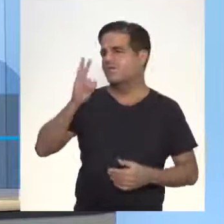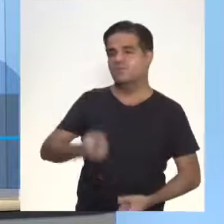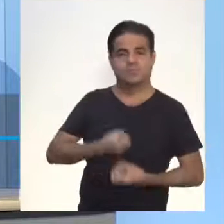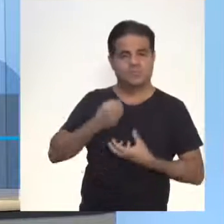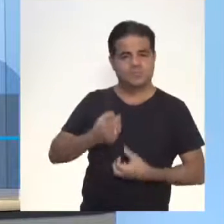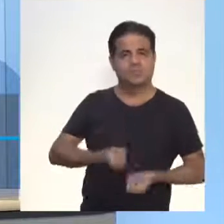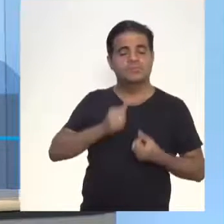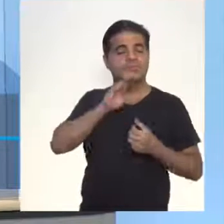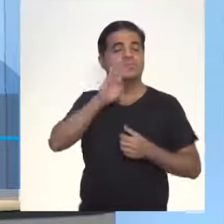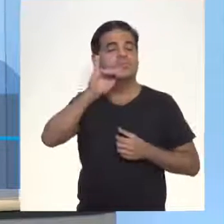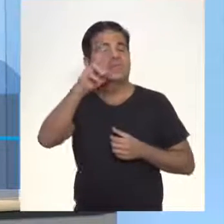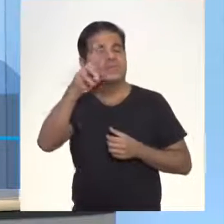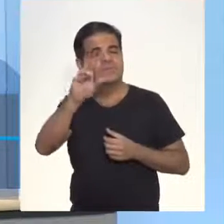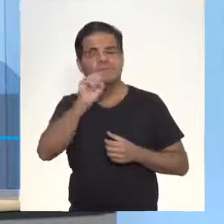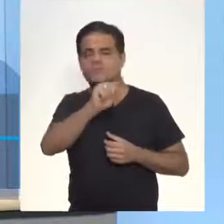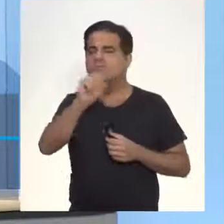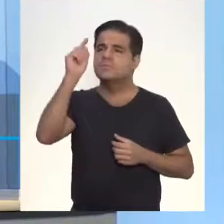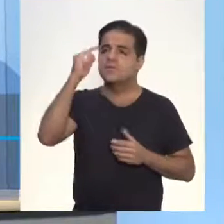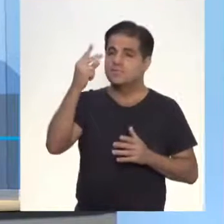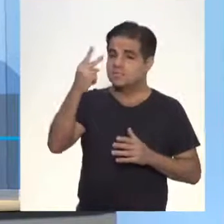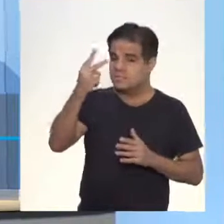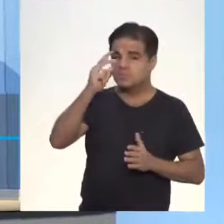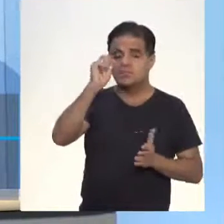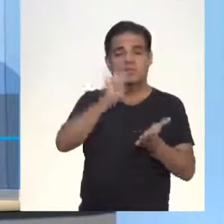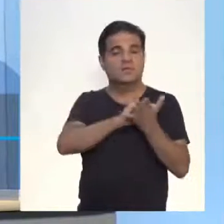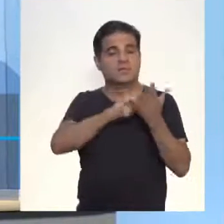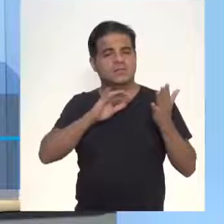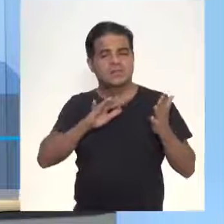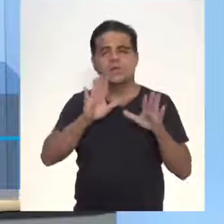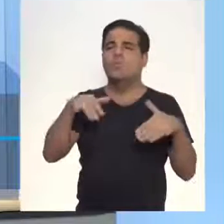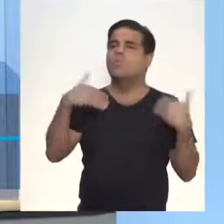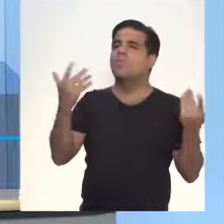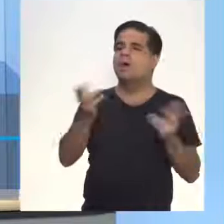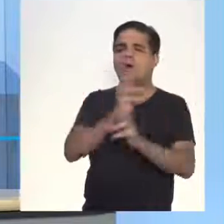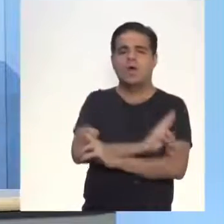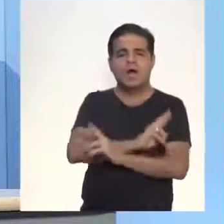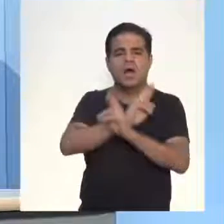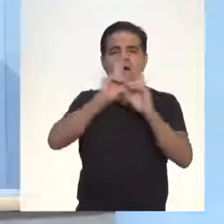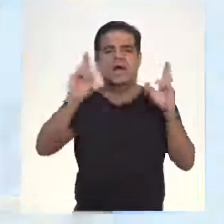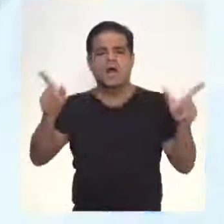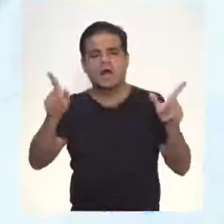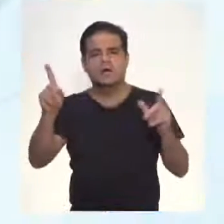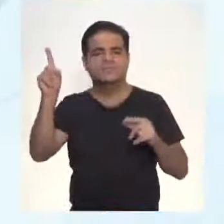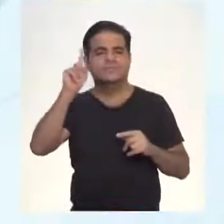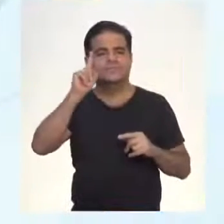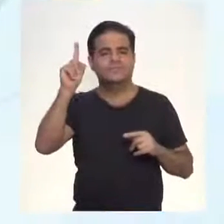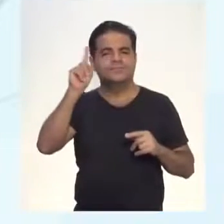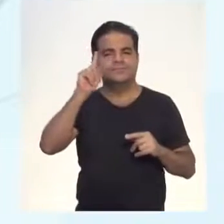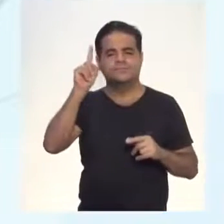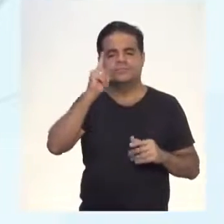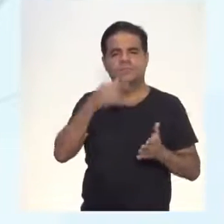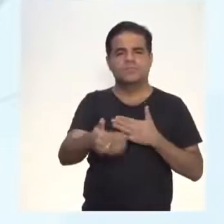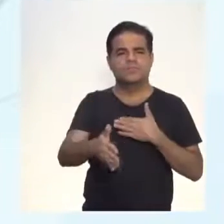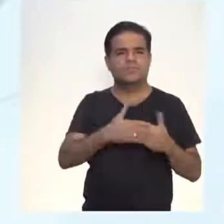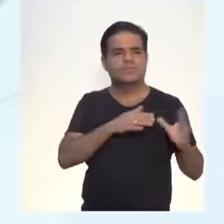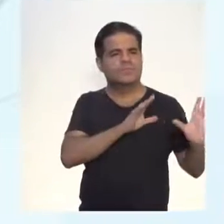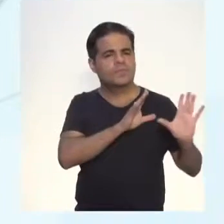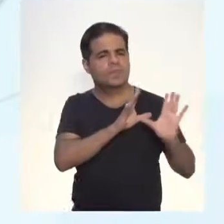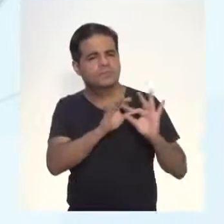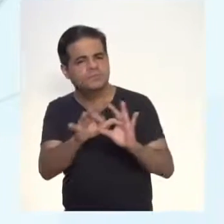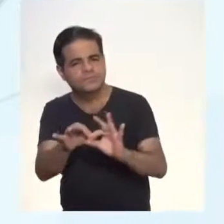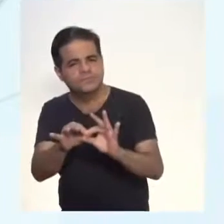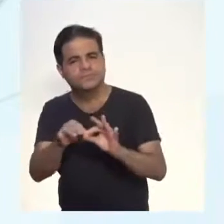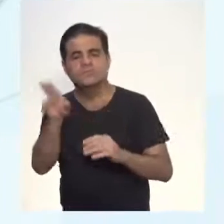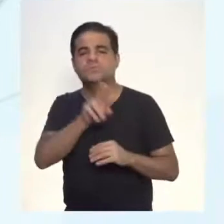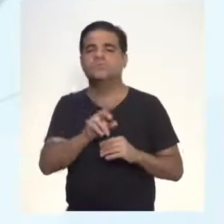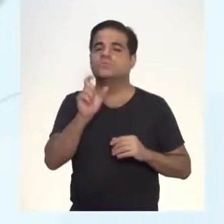Bicho, agora, para vocês, a segunda atividade. Qual a diferença no dia a dia, né, em qualquer contexto, eu